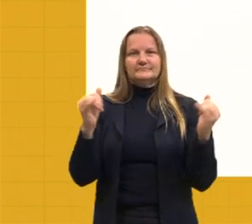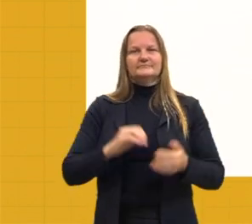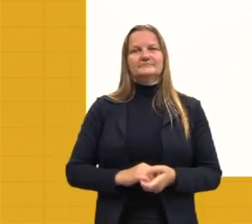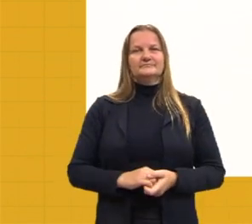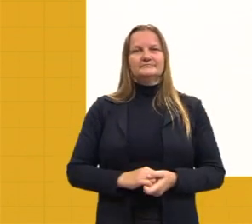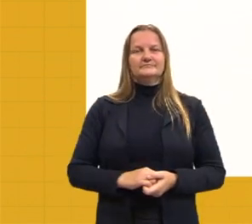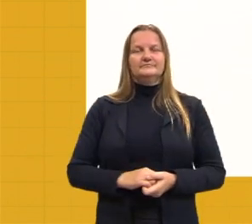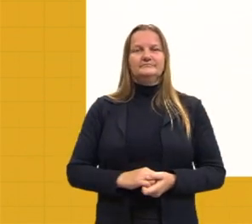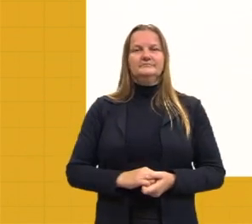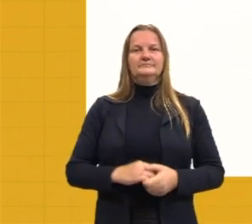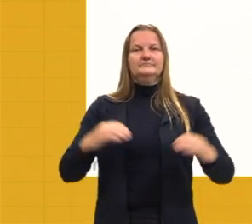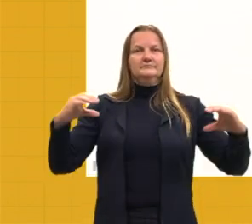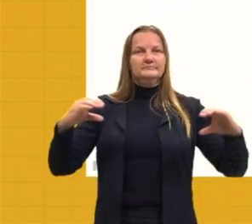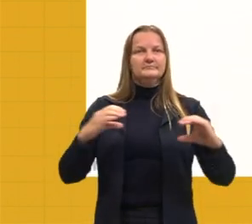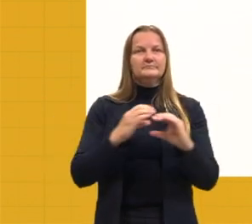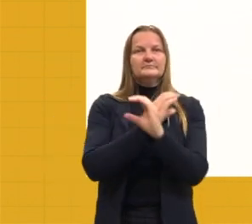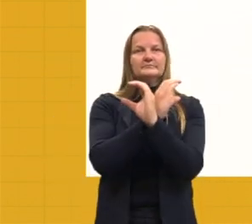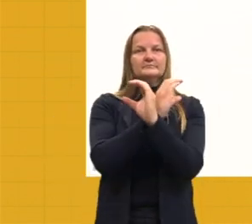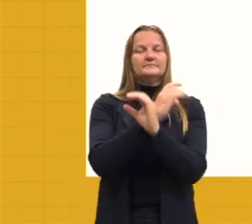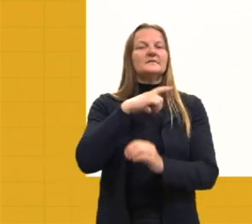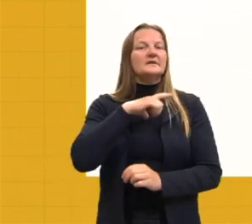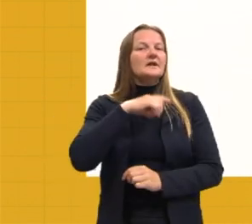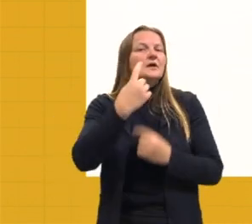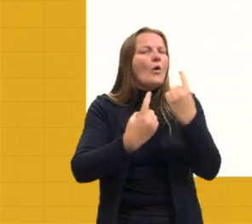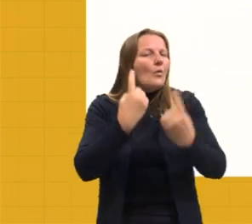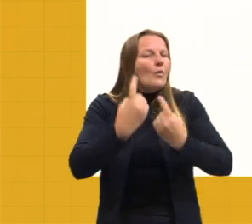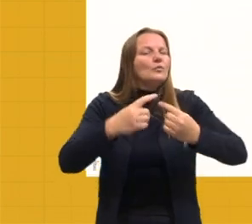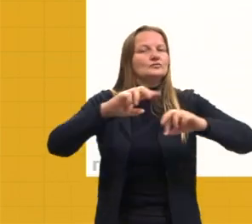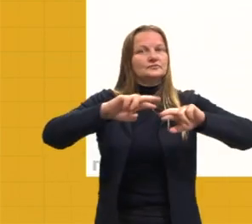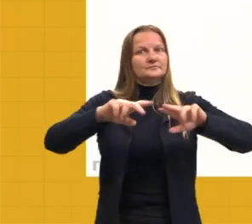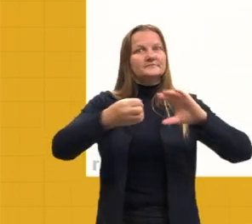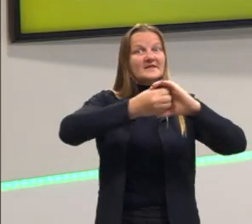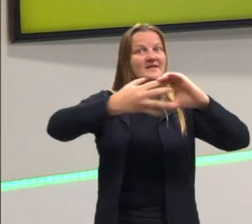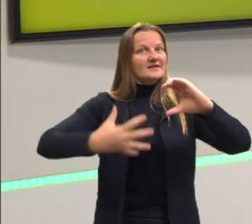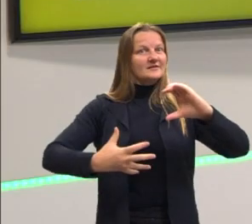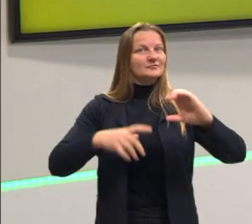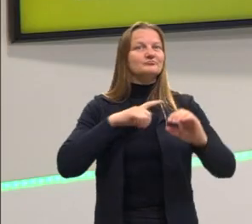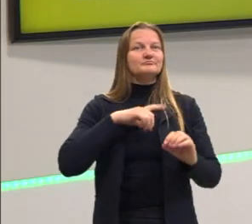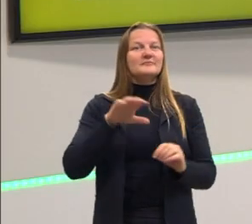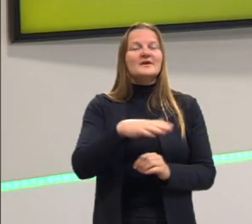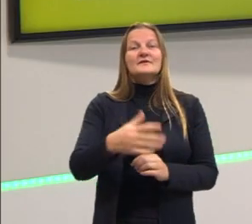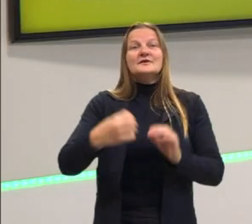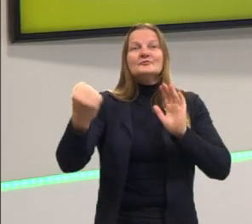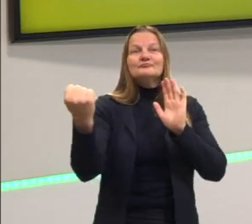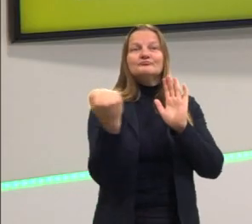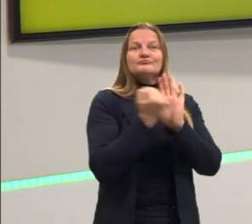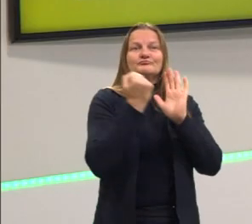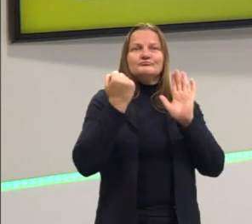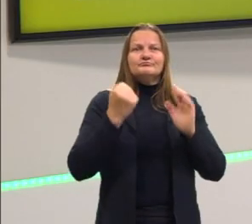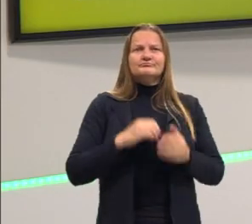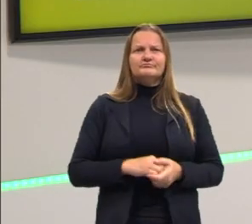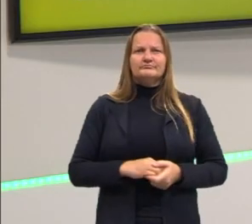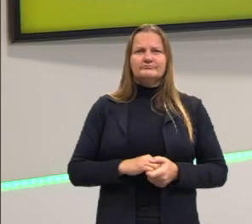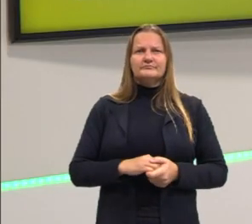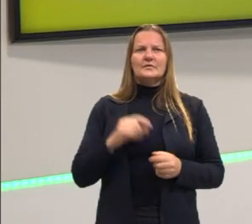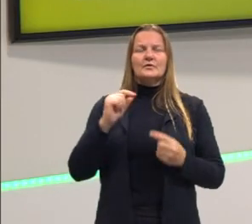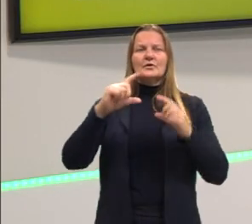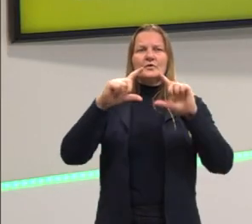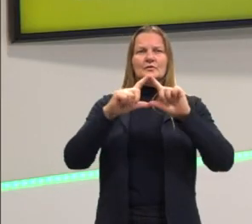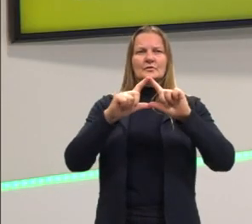ela é endotérmica existem alguns fatores que podem afetar o delta h